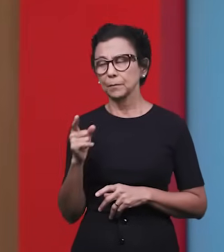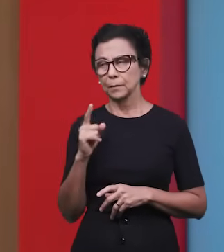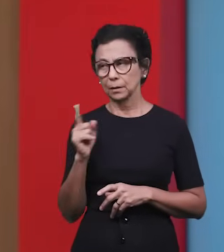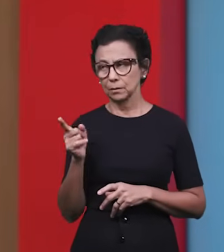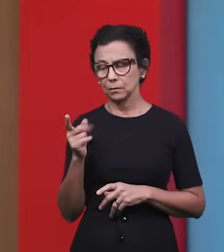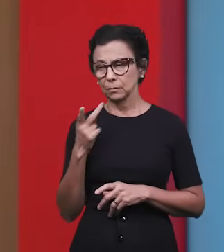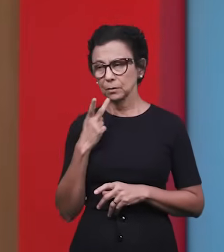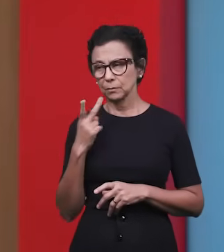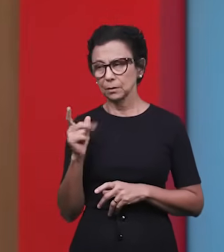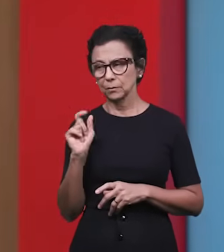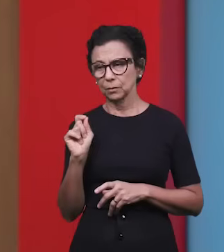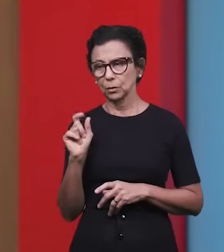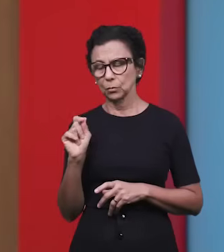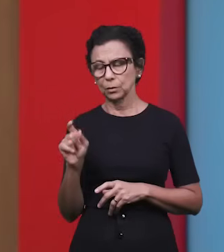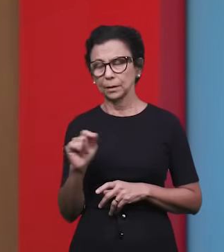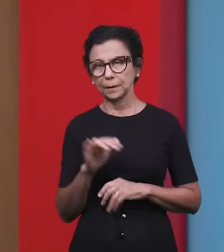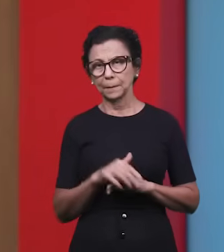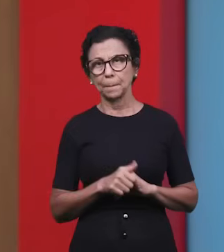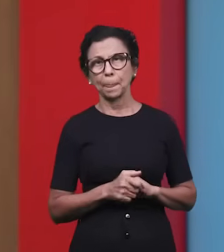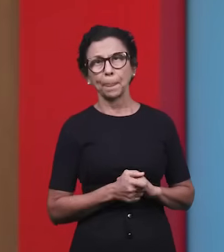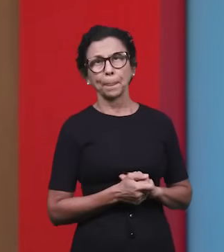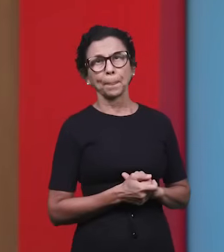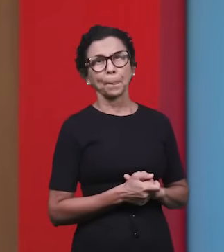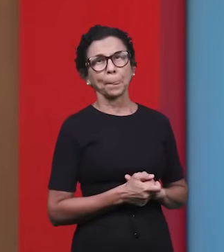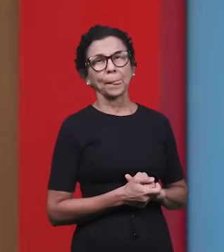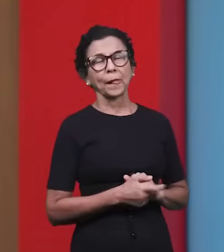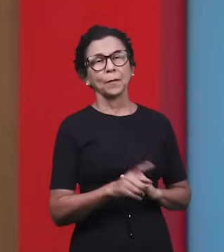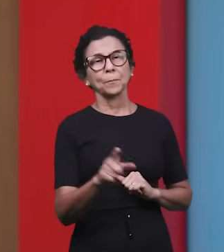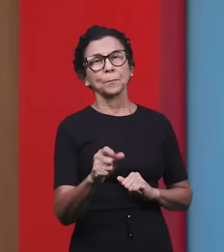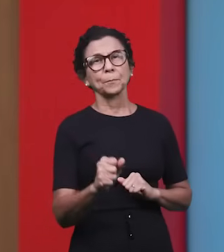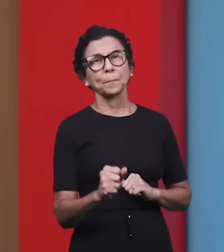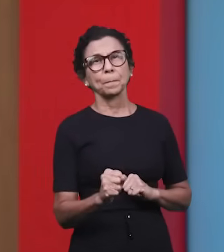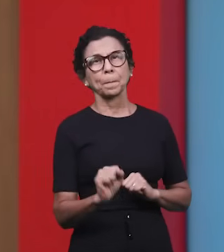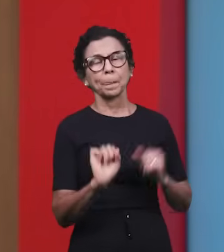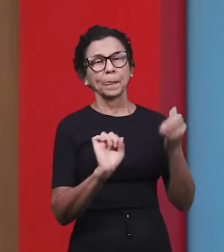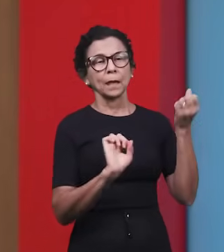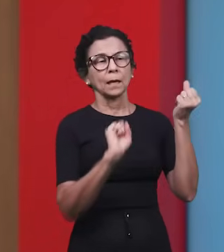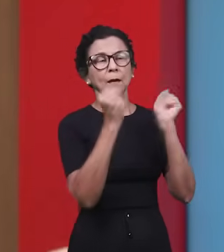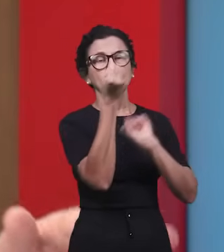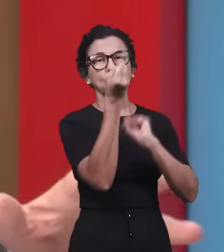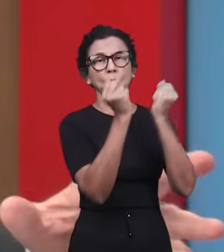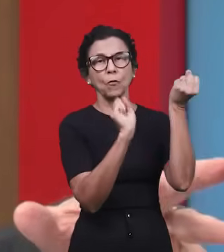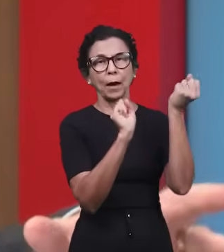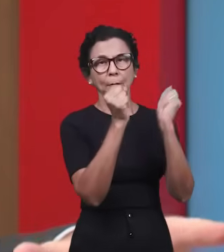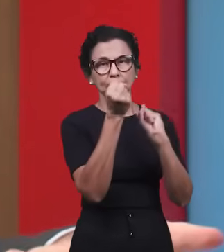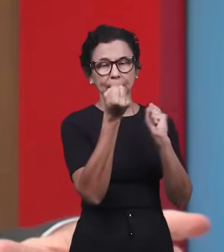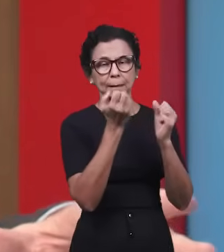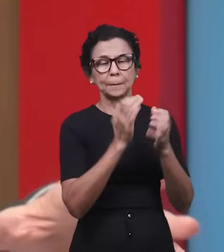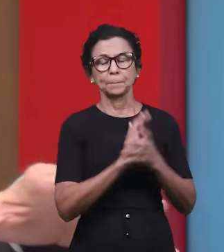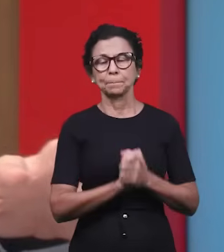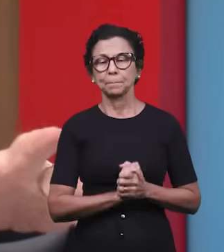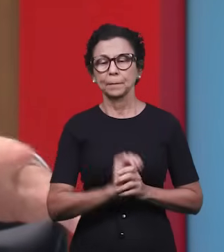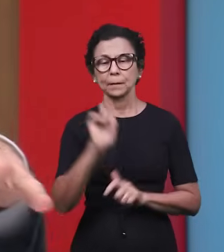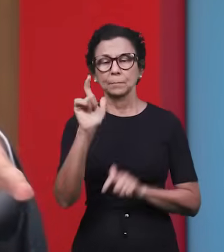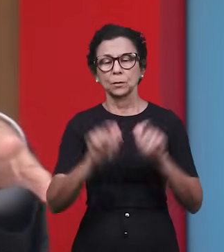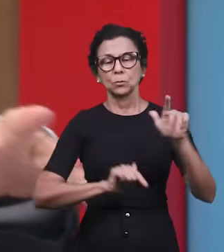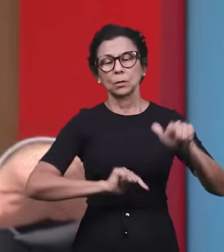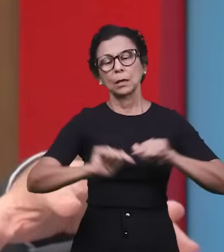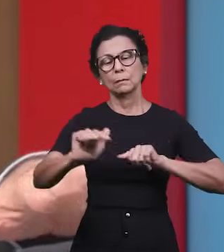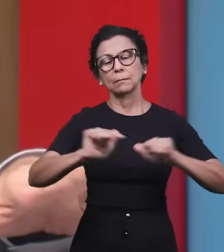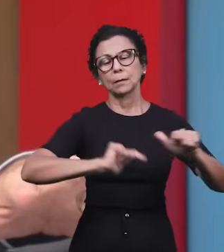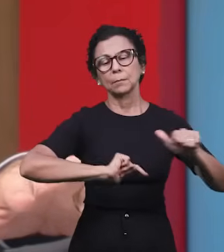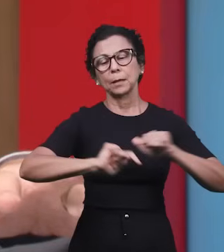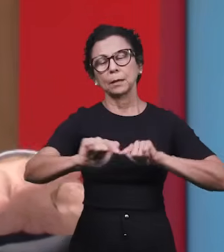Na indústria a gente usa uma expressão, né, o cidadão trabalha no chão de fábrica, ou seja, ele trabalha na